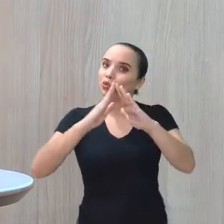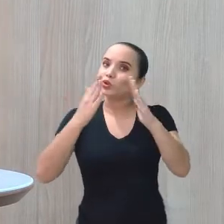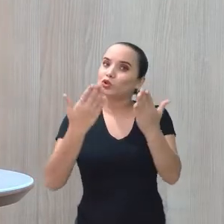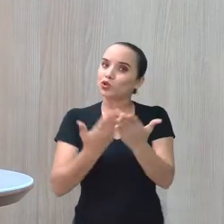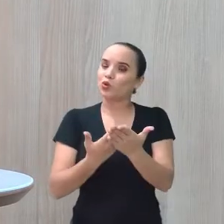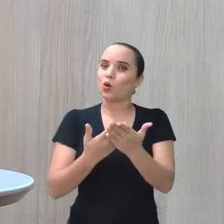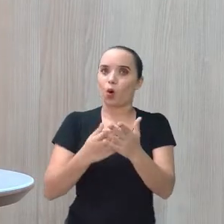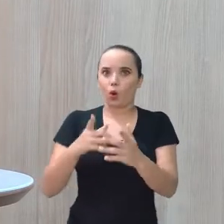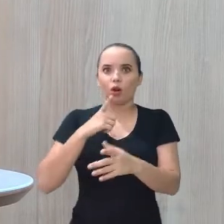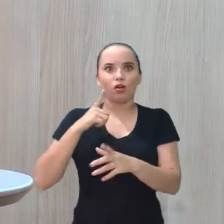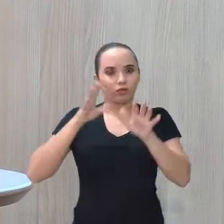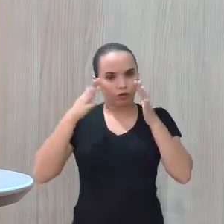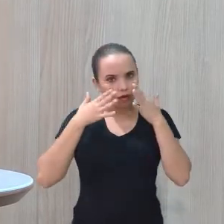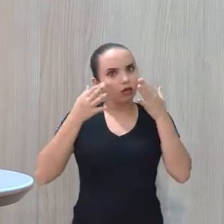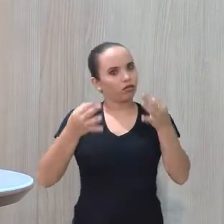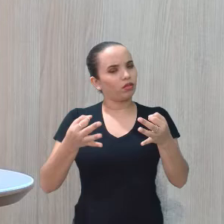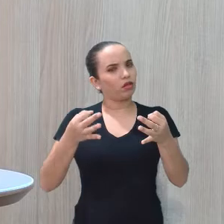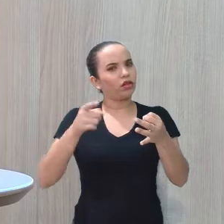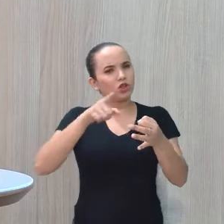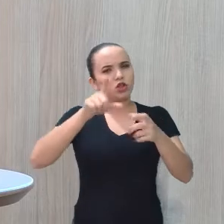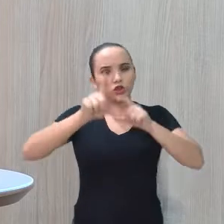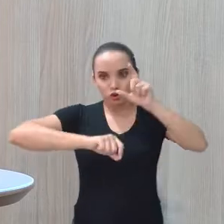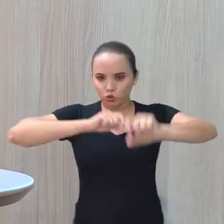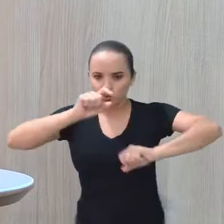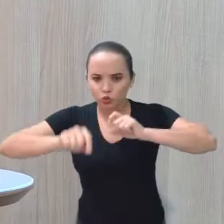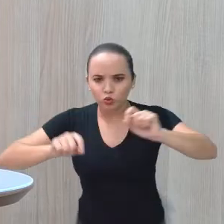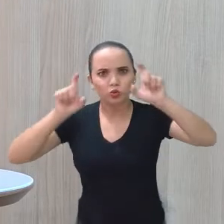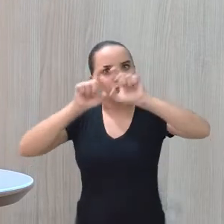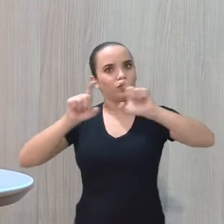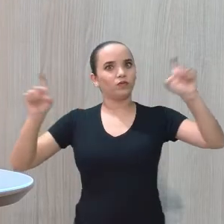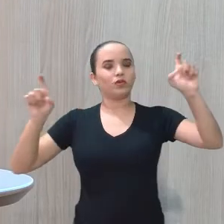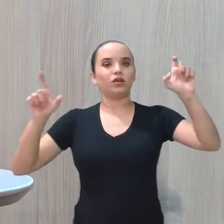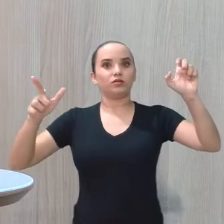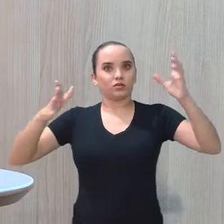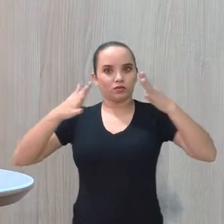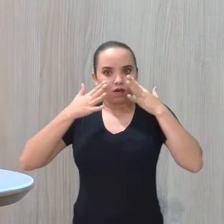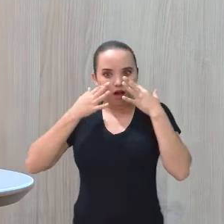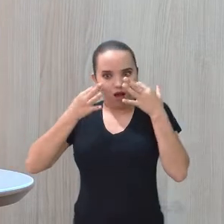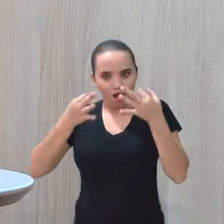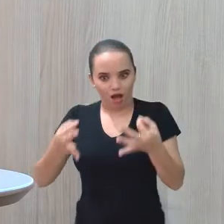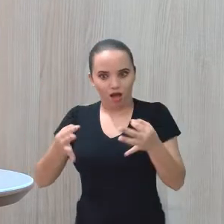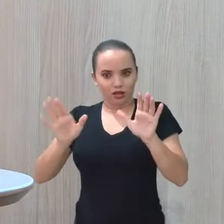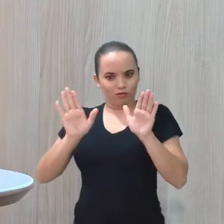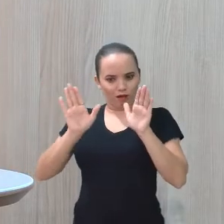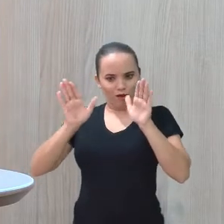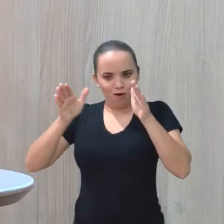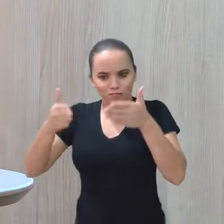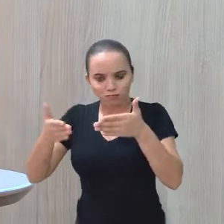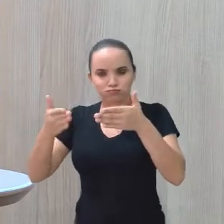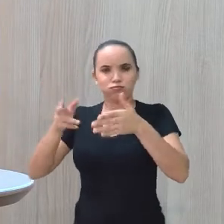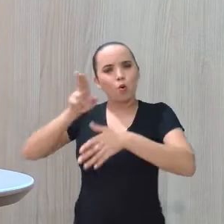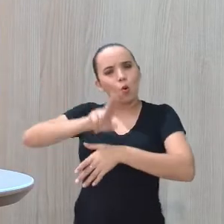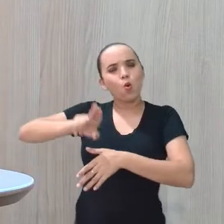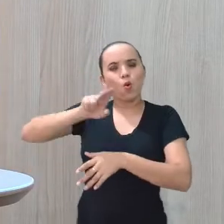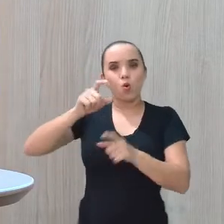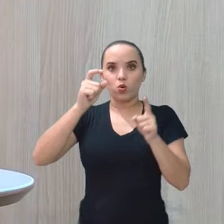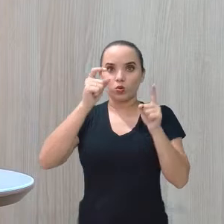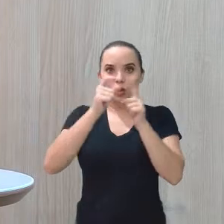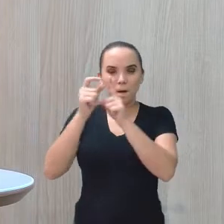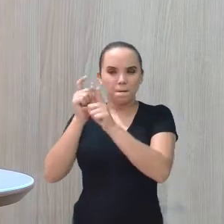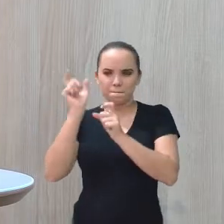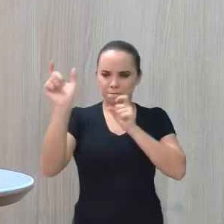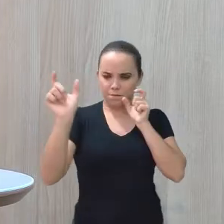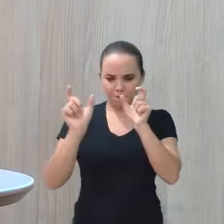e escolham frases que chamem atenção, que atraiam, né? Usem termos que sejam interessantes,